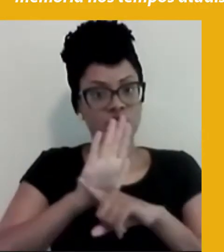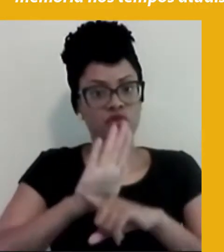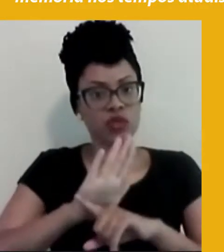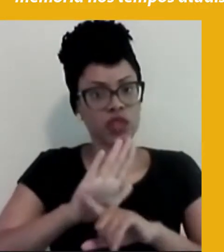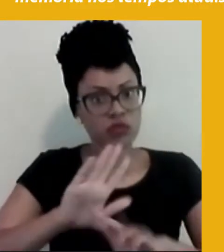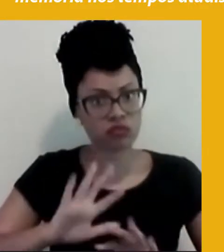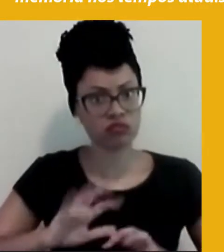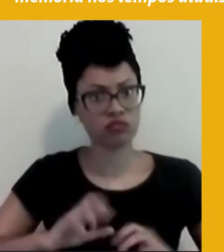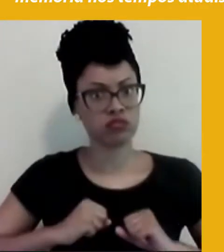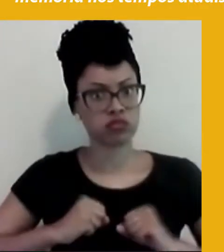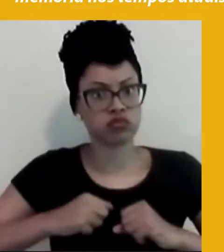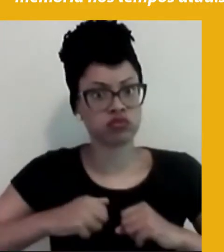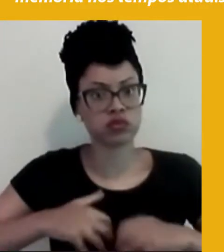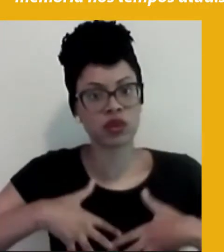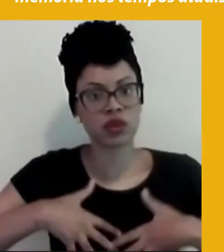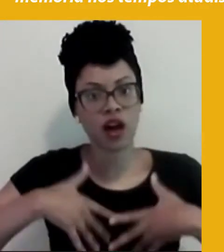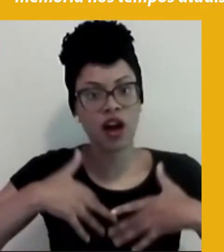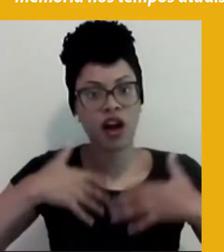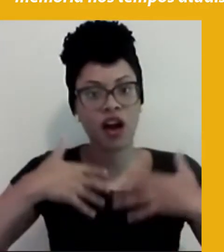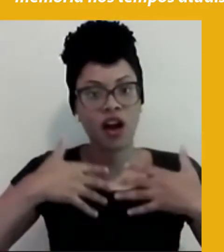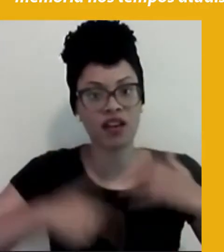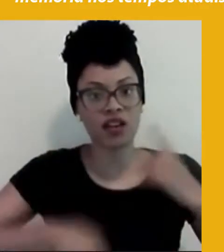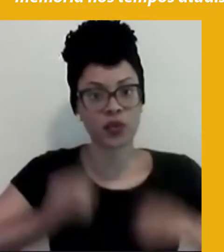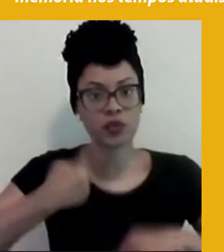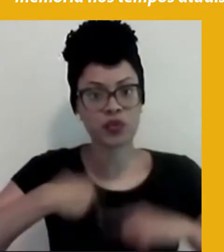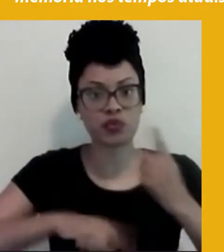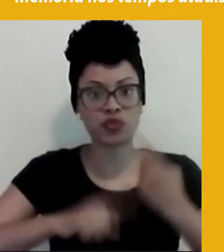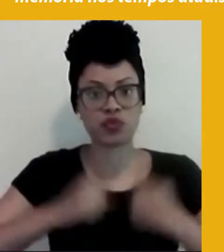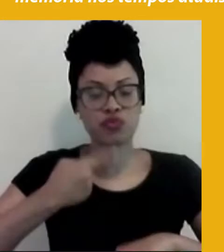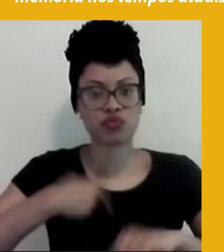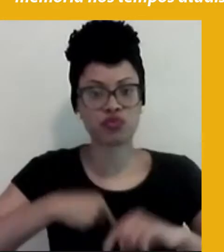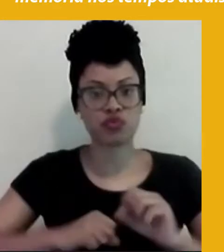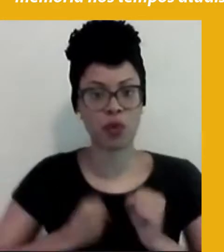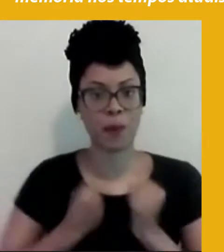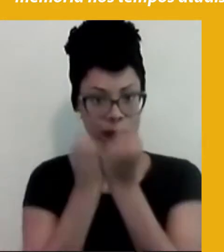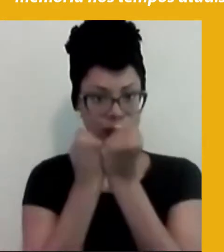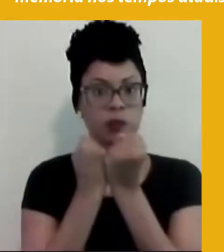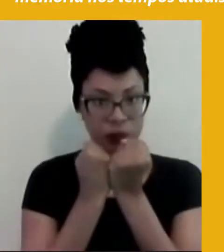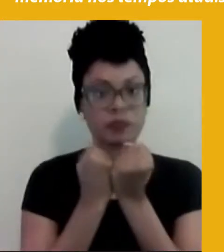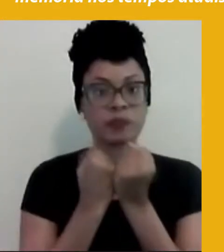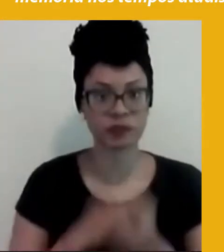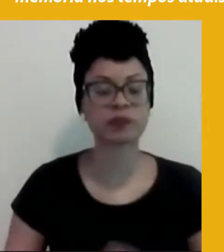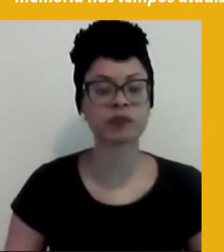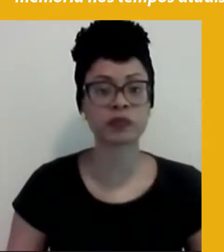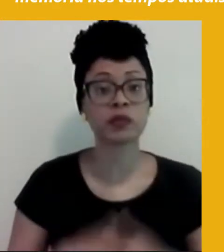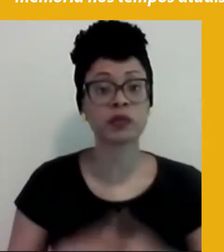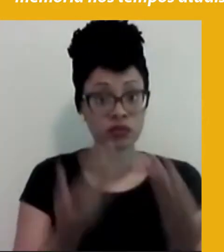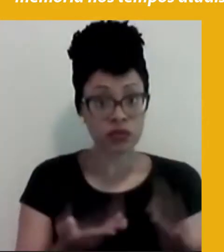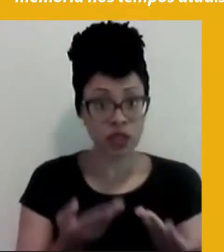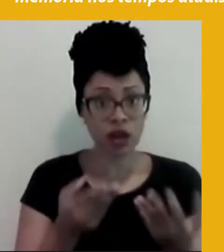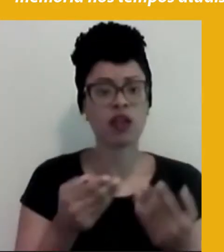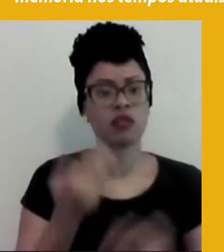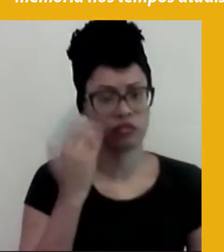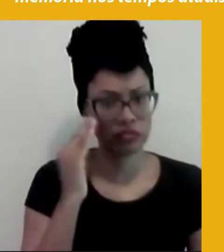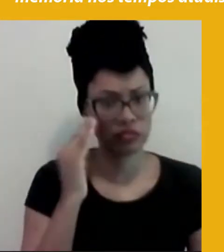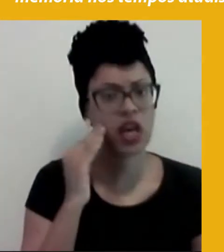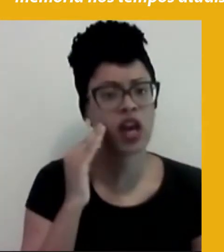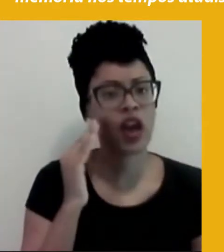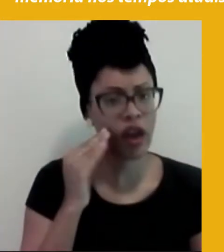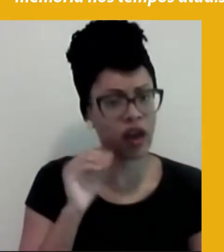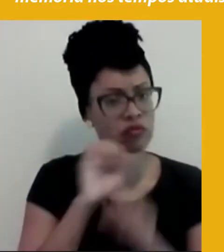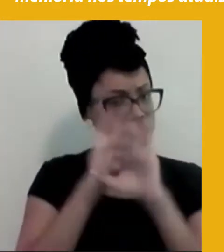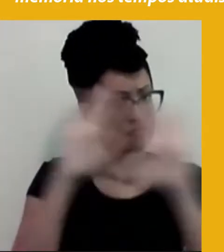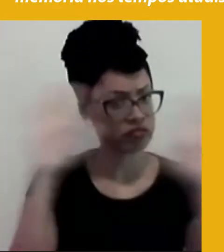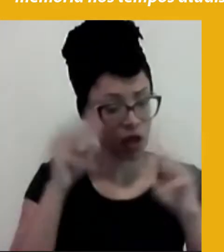e colocando de volta a conversa, eu entendo que o museu está aí, Quer dizer, ele é um lugar consagrado como lugar